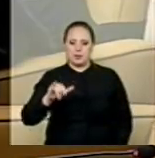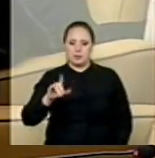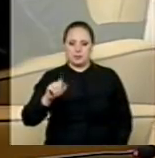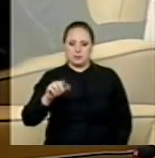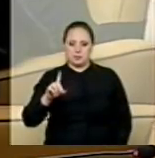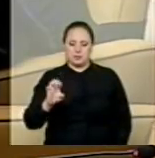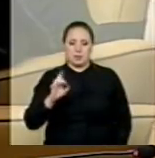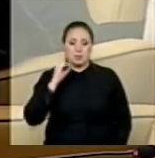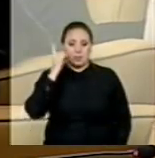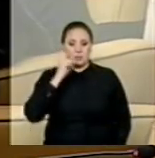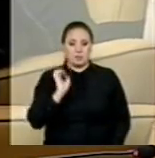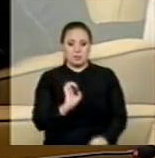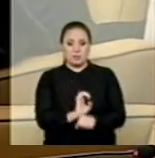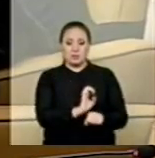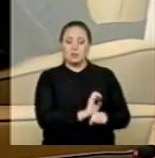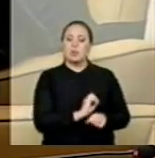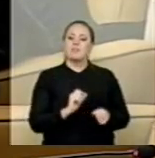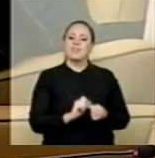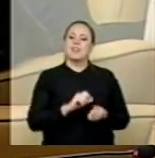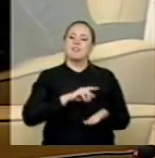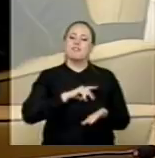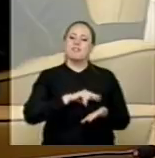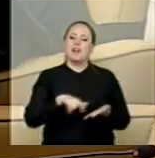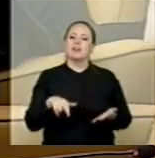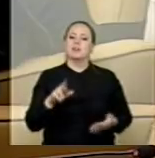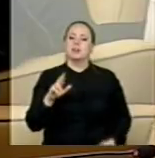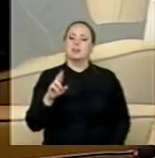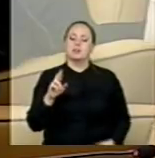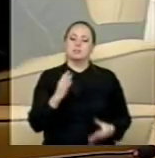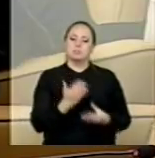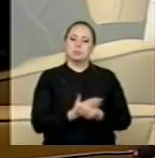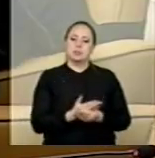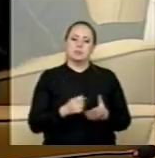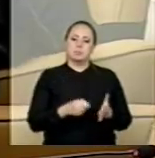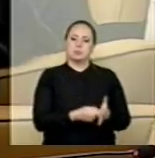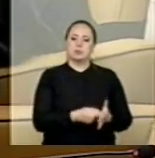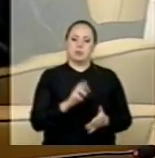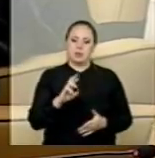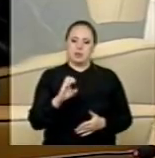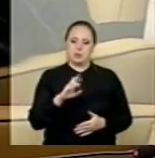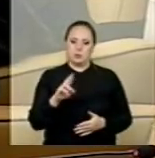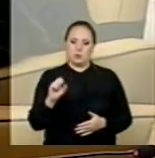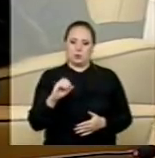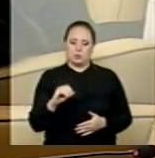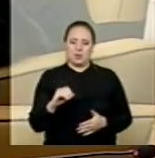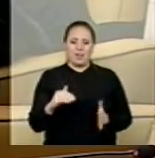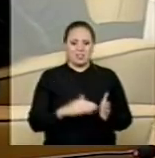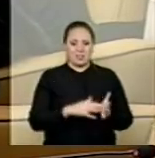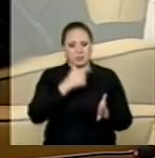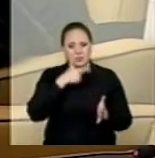estadual manejar diversos recursos contra o pronunciamento questionado até chegar aos